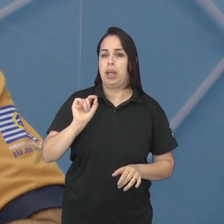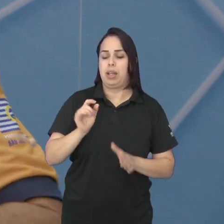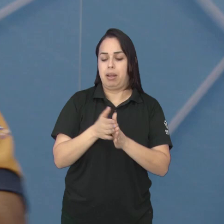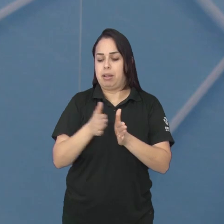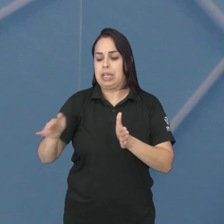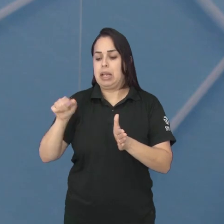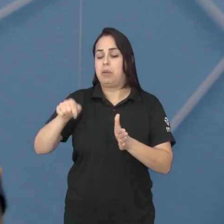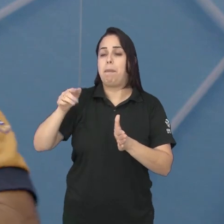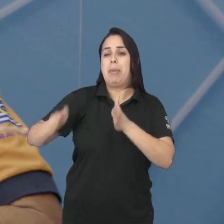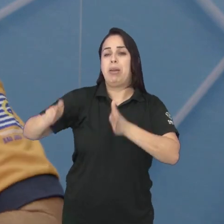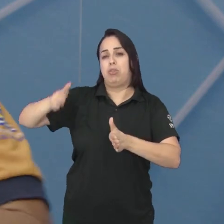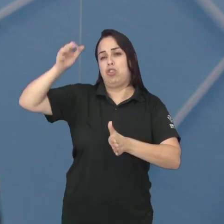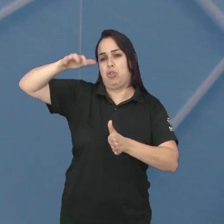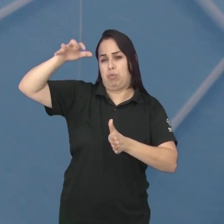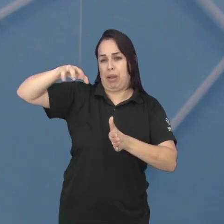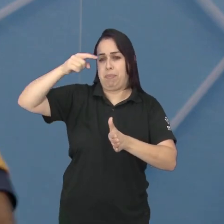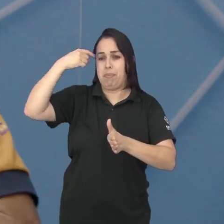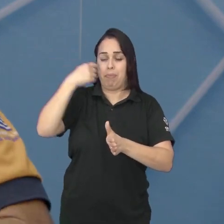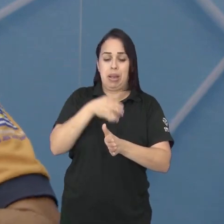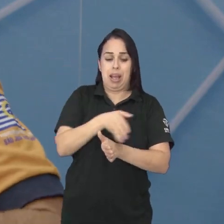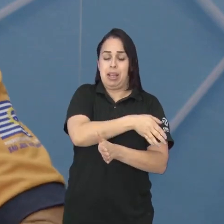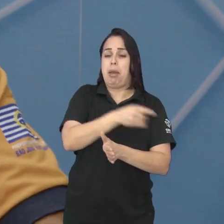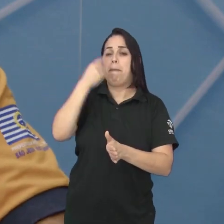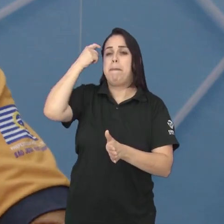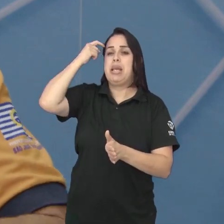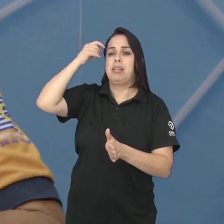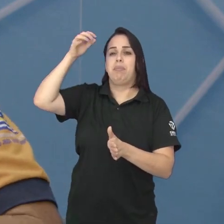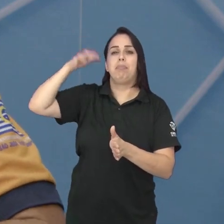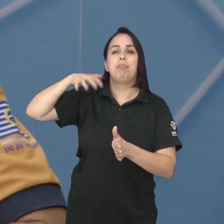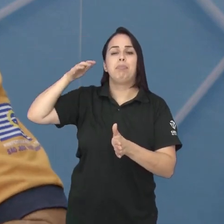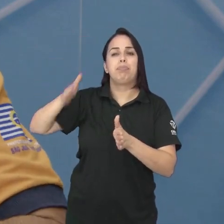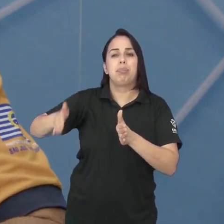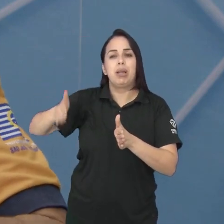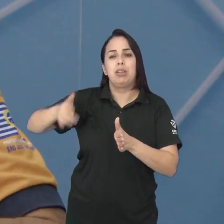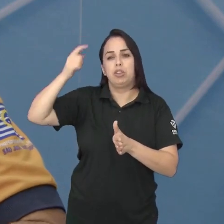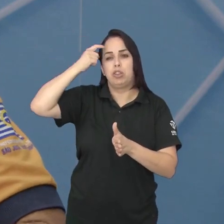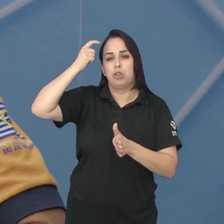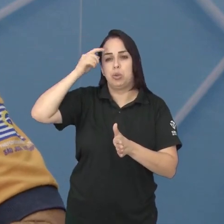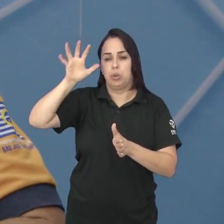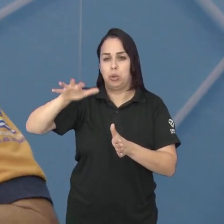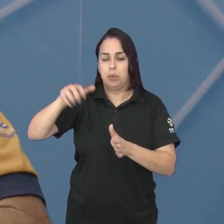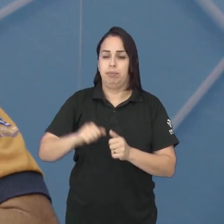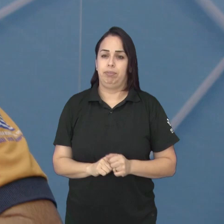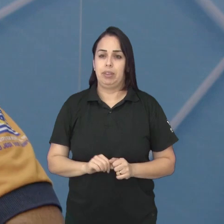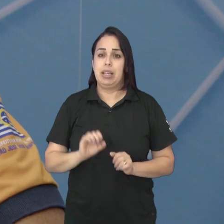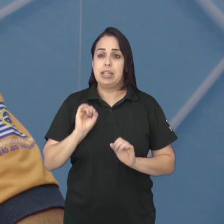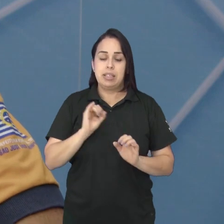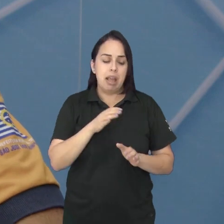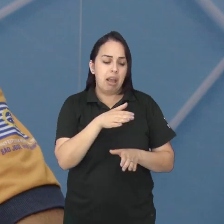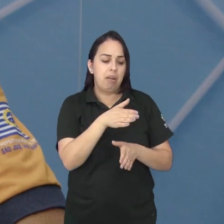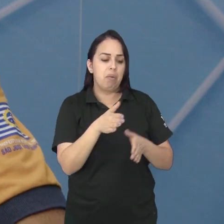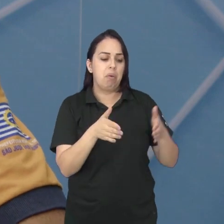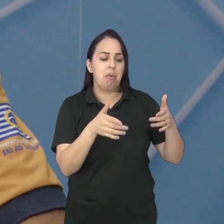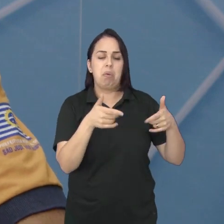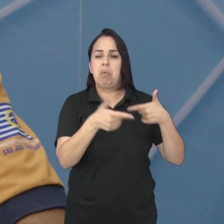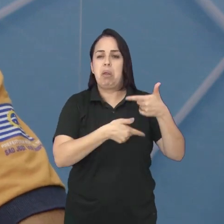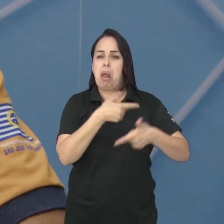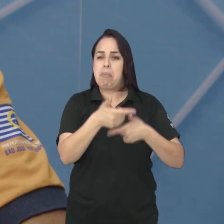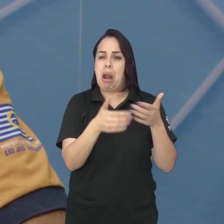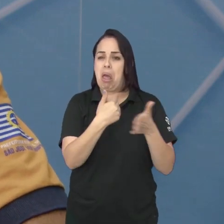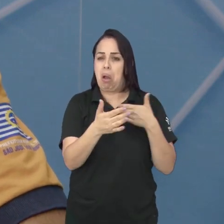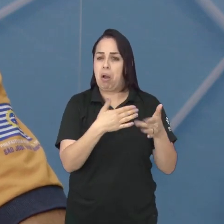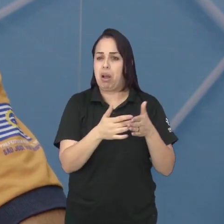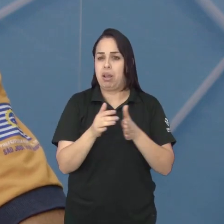na chuva mais fortes, né? A gente nunca deve pensar que se eu fizer um trabalho com uma chuva amena, vai resolver minha vida. Não, tem que pensar sempre